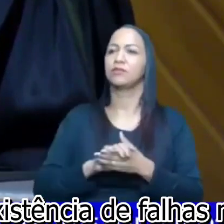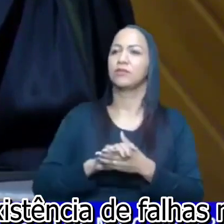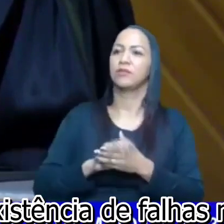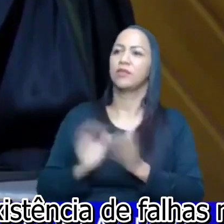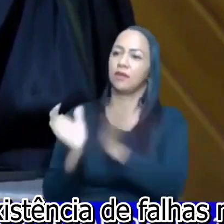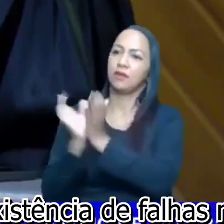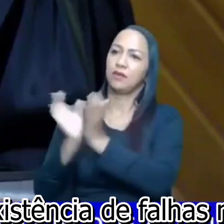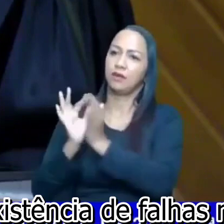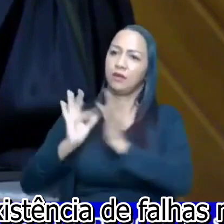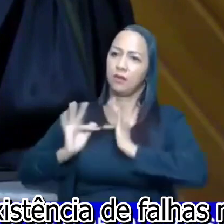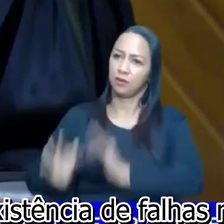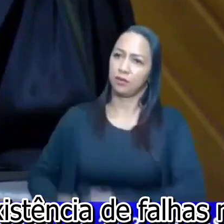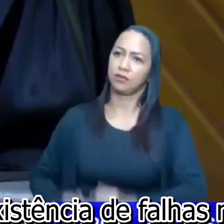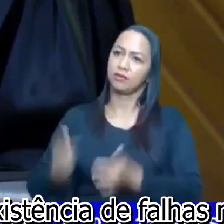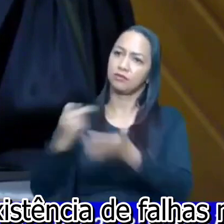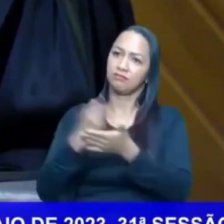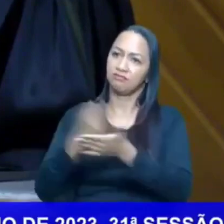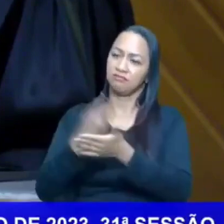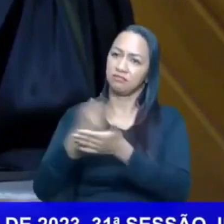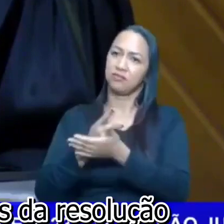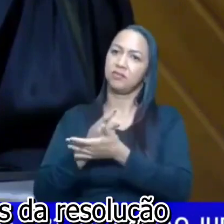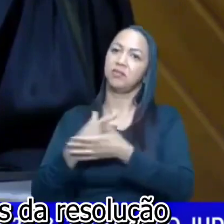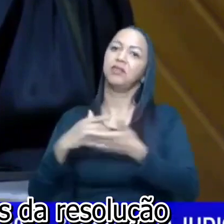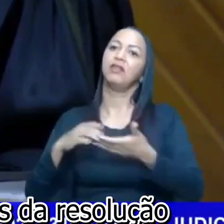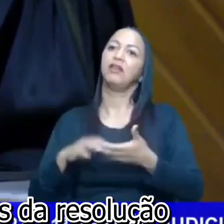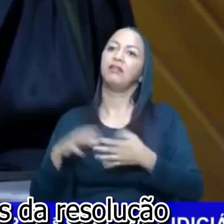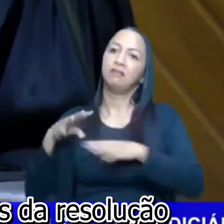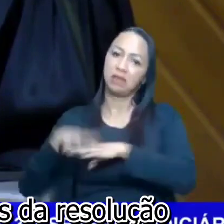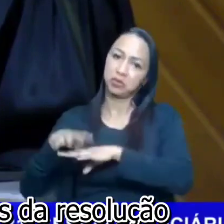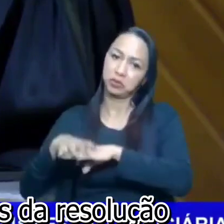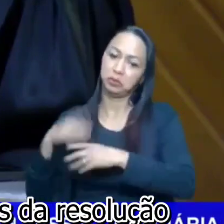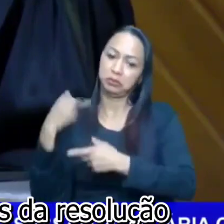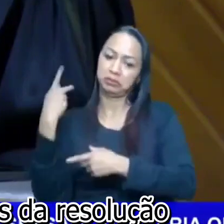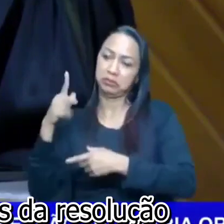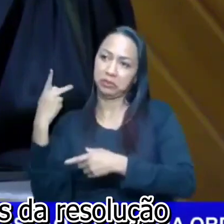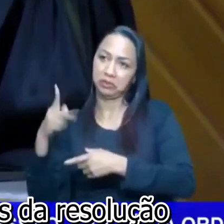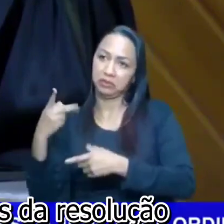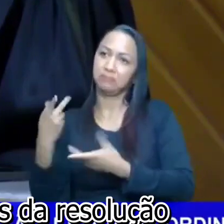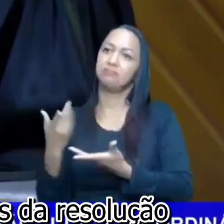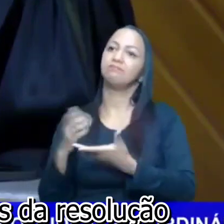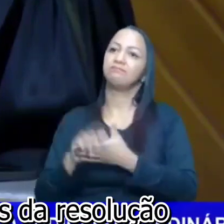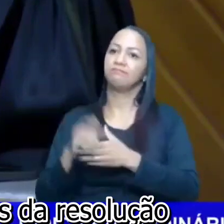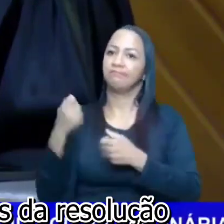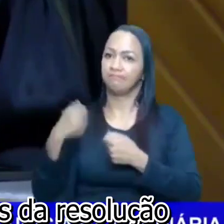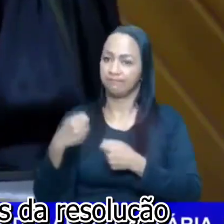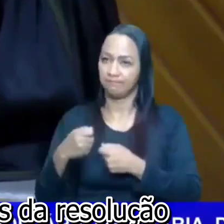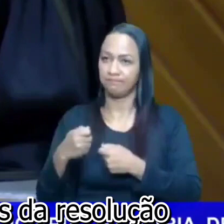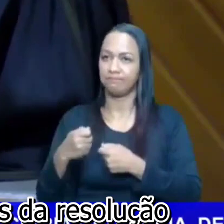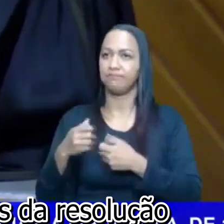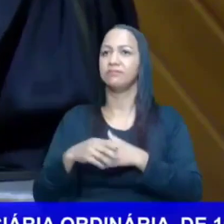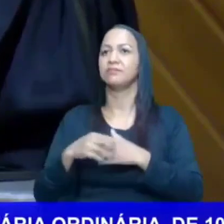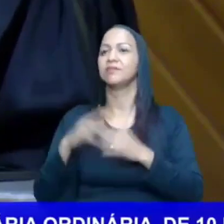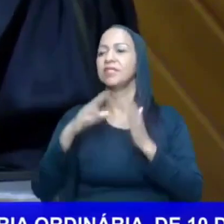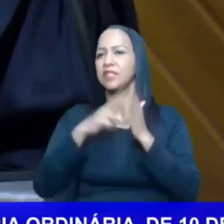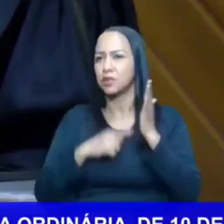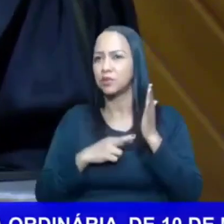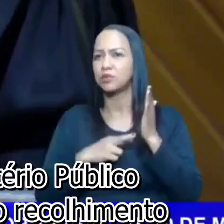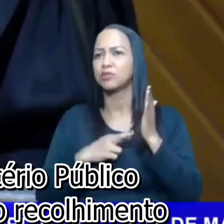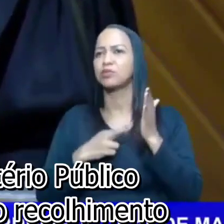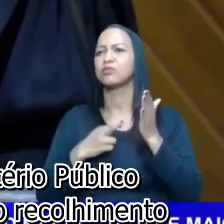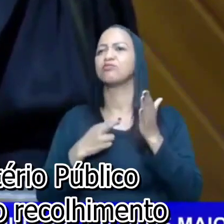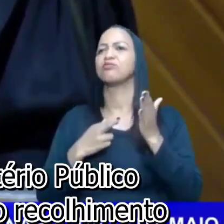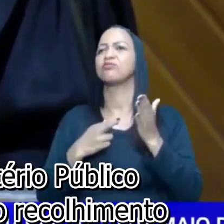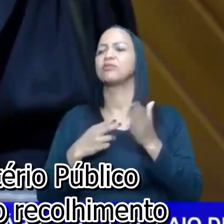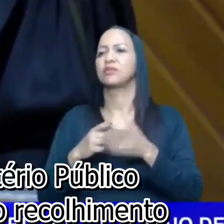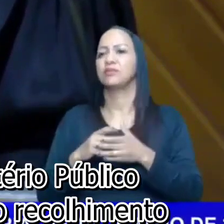atestou a inexistência de falhas nas contas da candidata, sugerindo a sua aprovação nos termos da resolução de